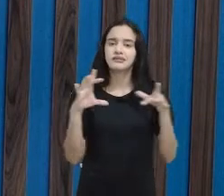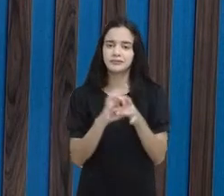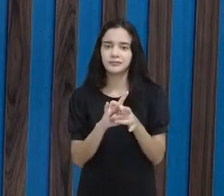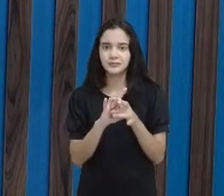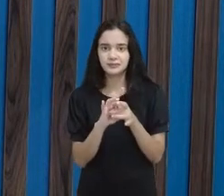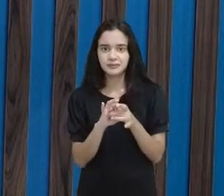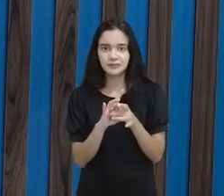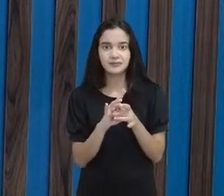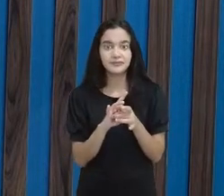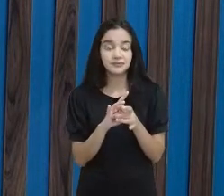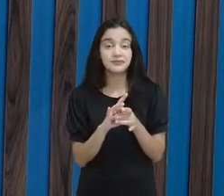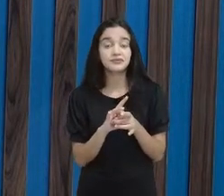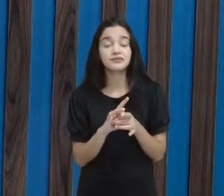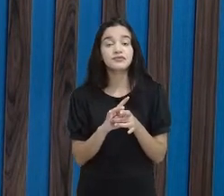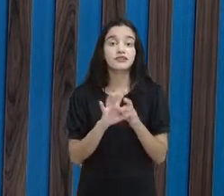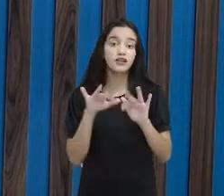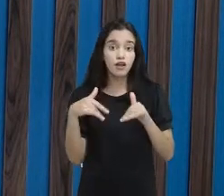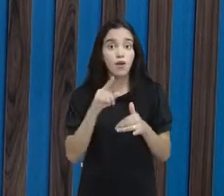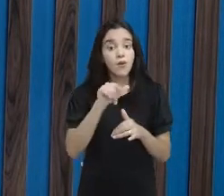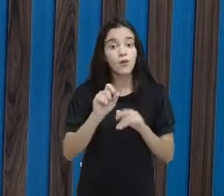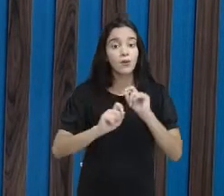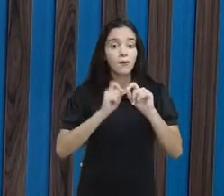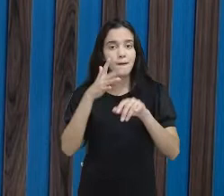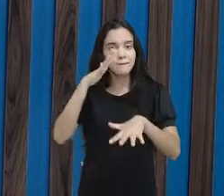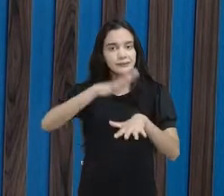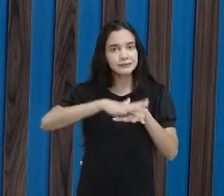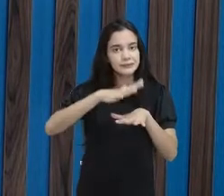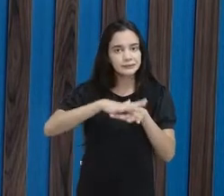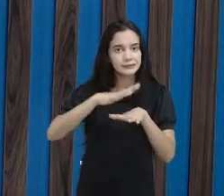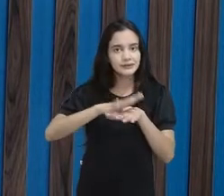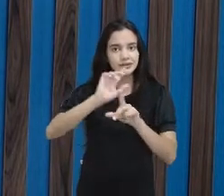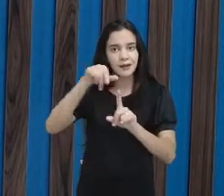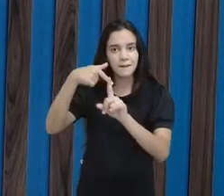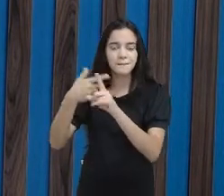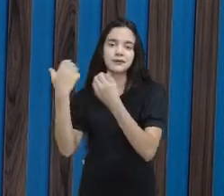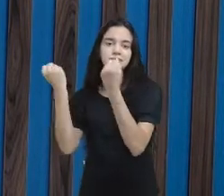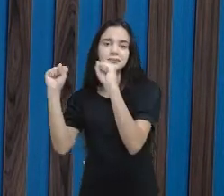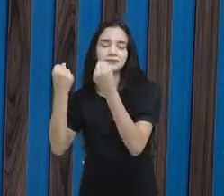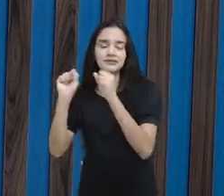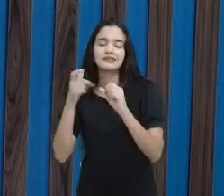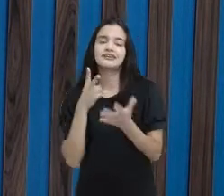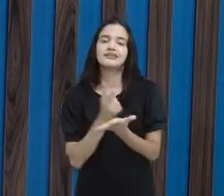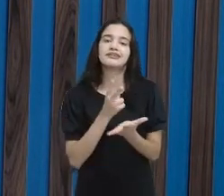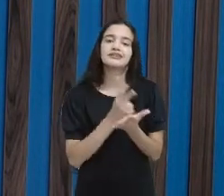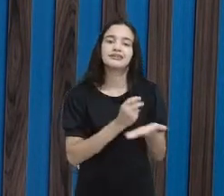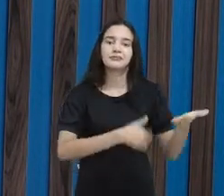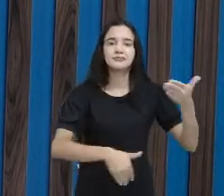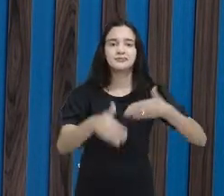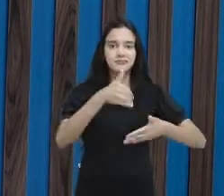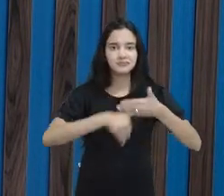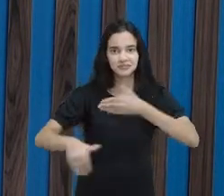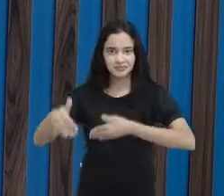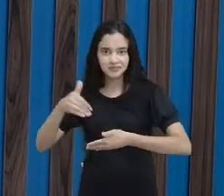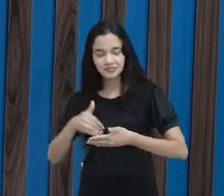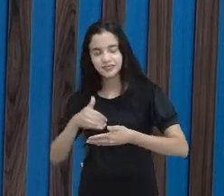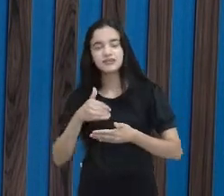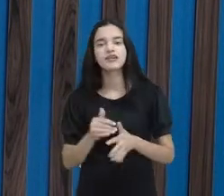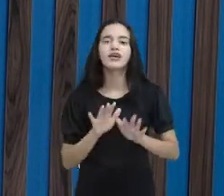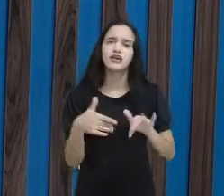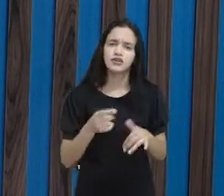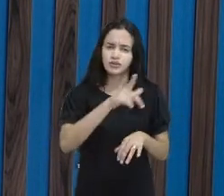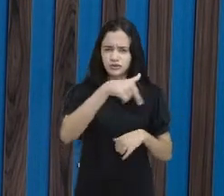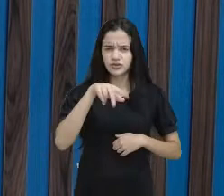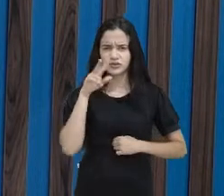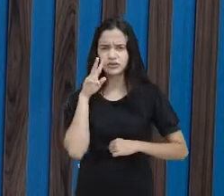possíveis aqui com a matemática, né? A educação física está sempre aí interagindo com diversas disciplinas. Então vocês viram,